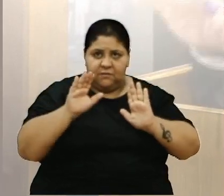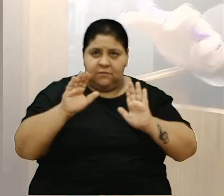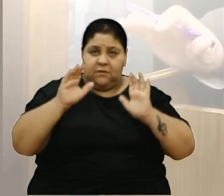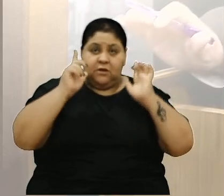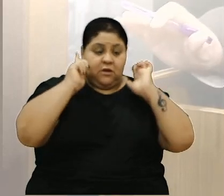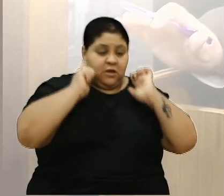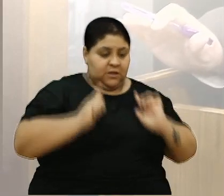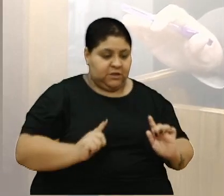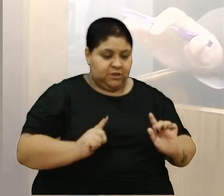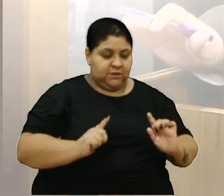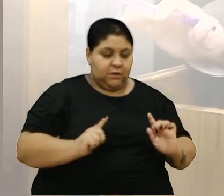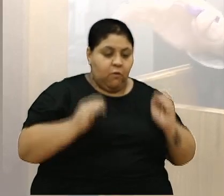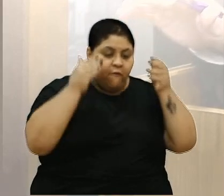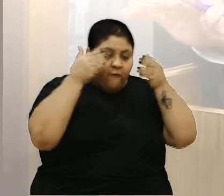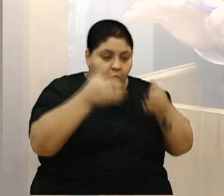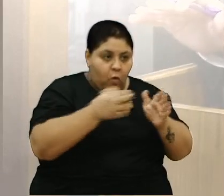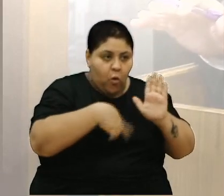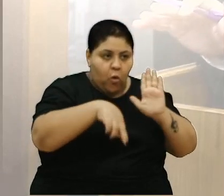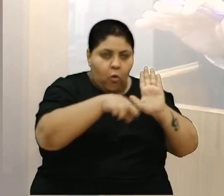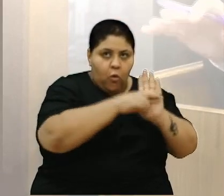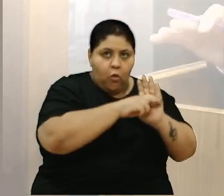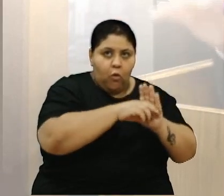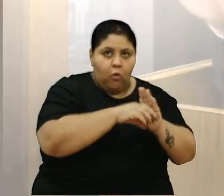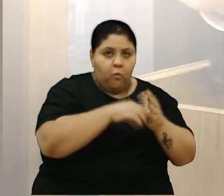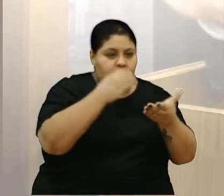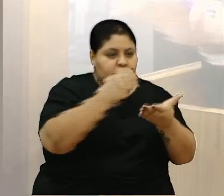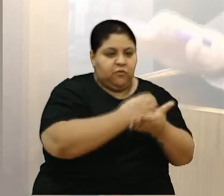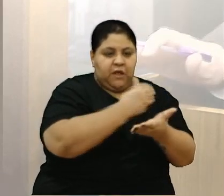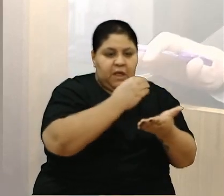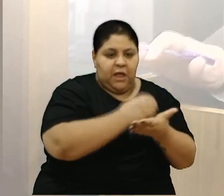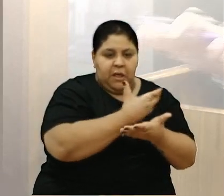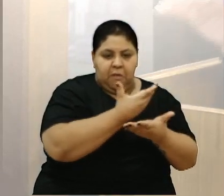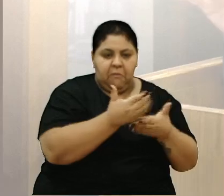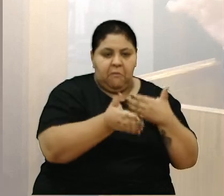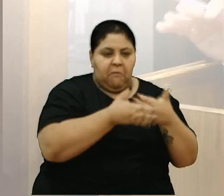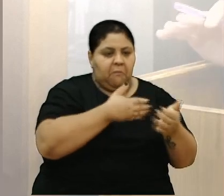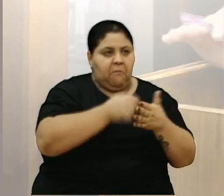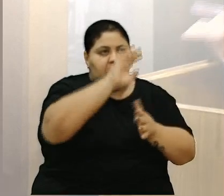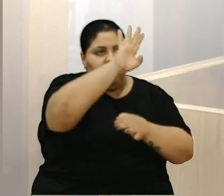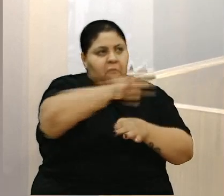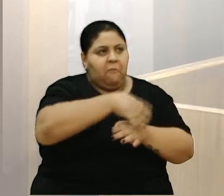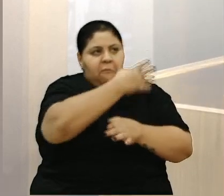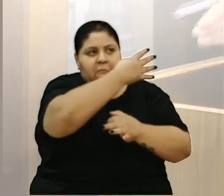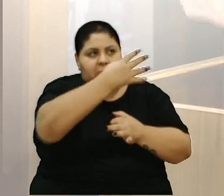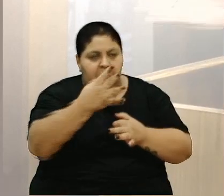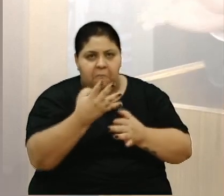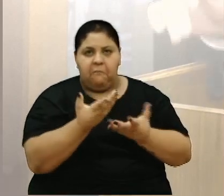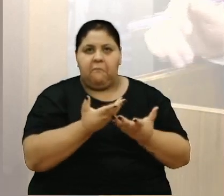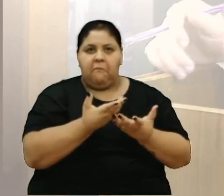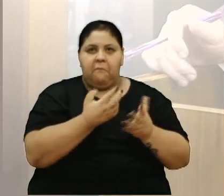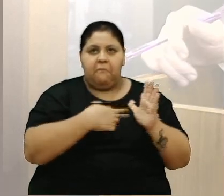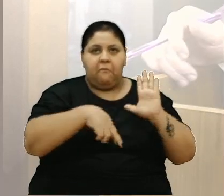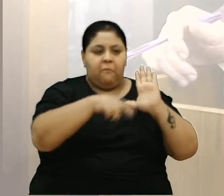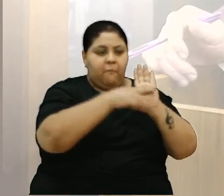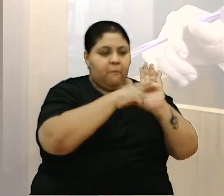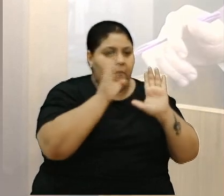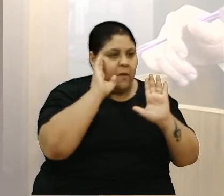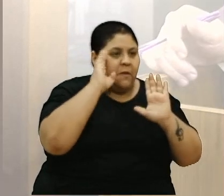foco nos resultados. Pode ser num caderno do Mickey, pode ser numa planilha, pode ser num software. O resultado